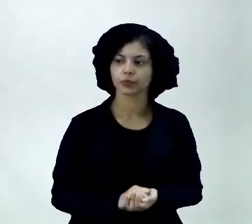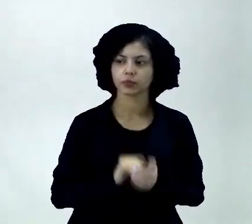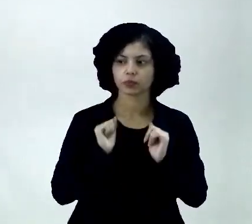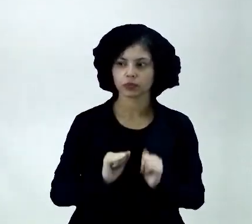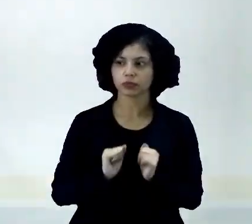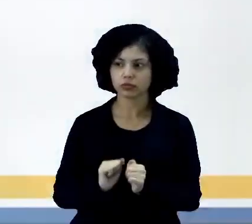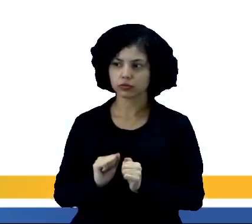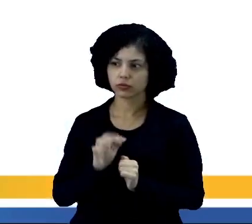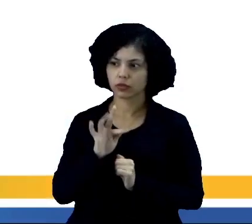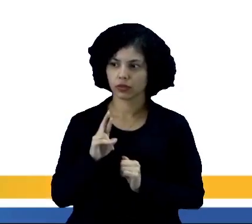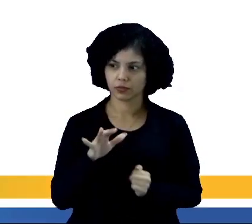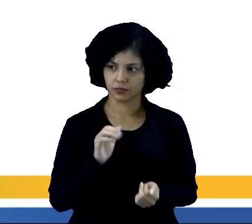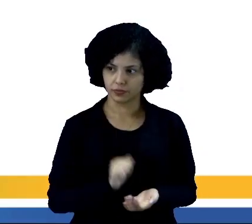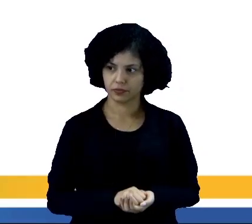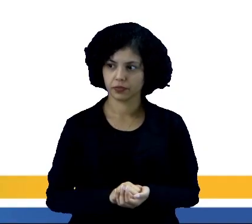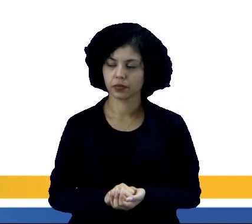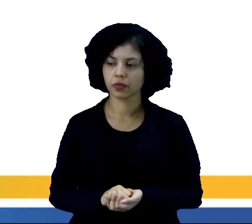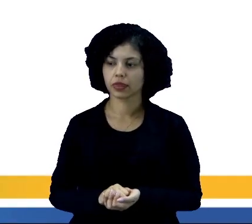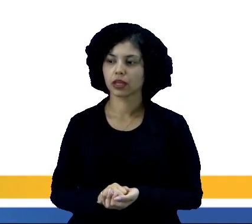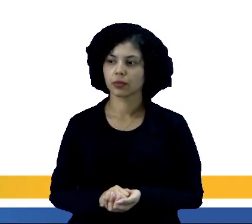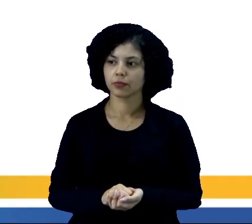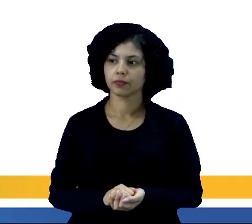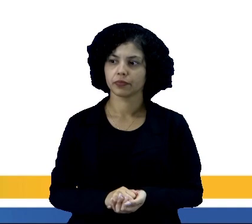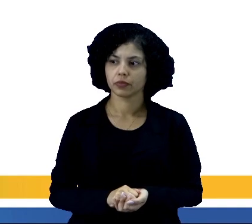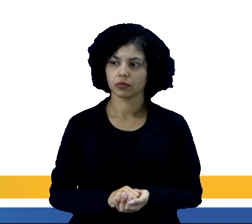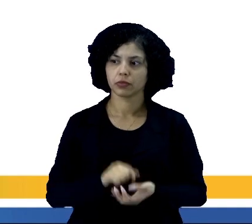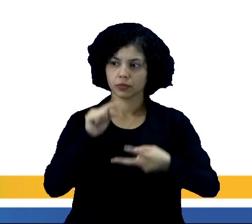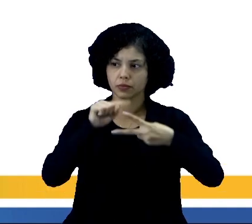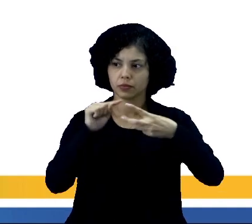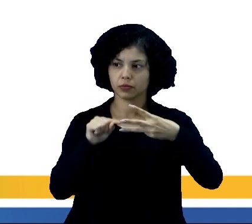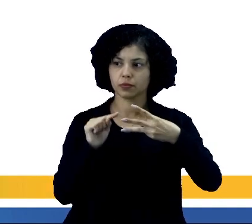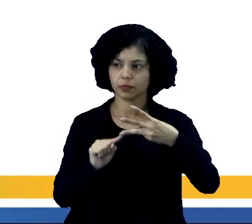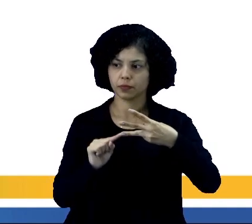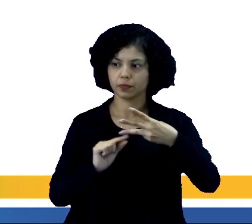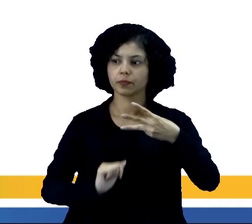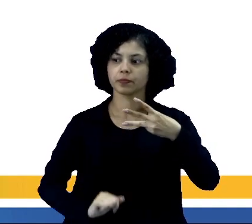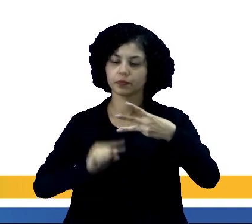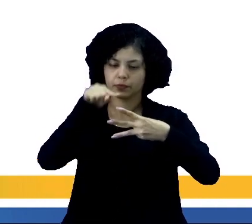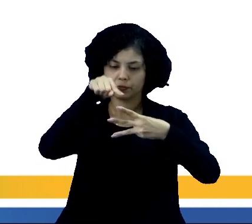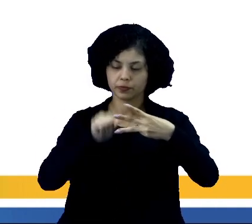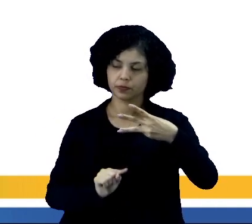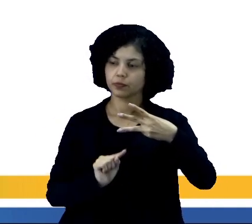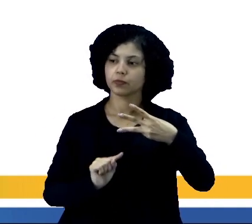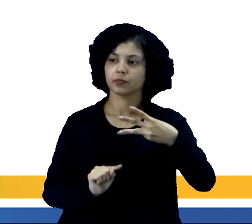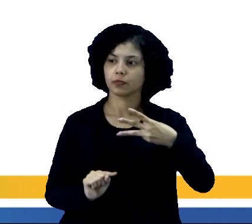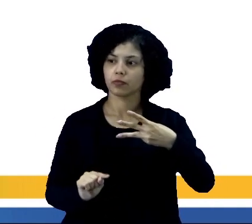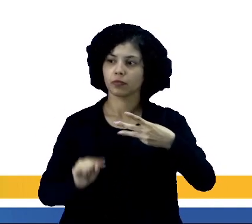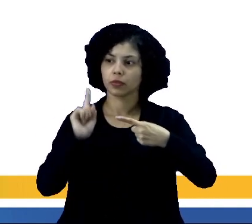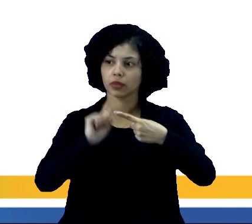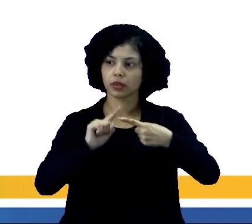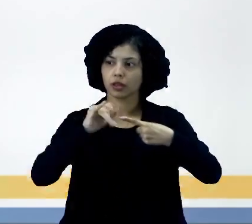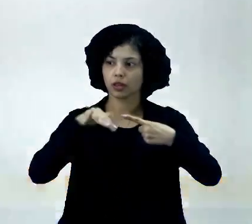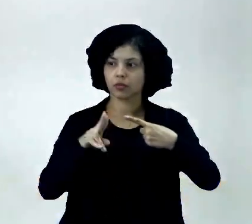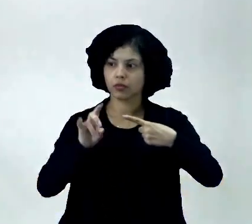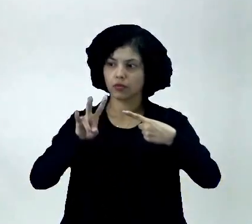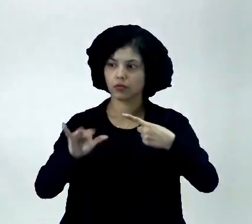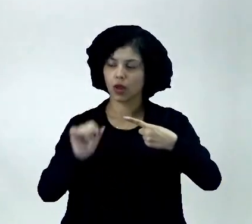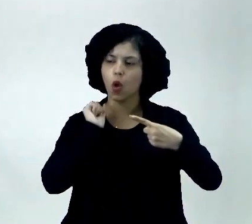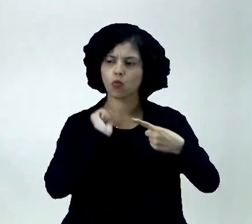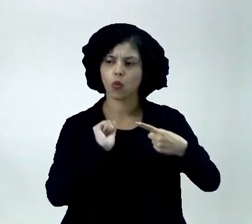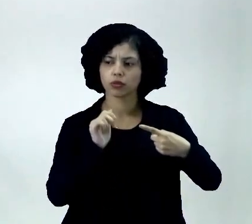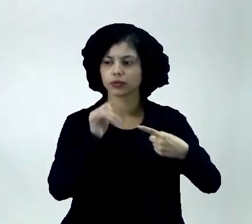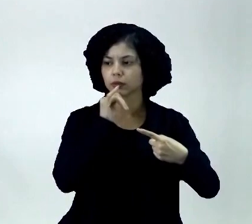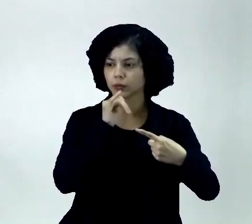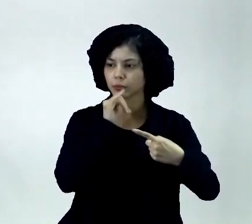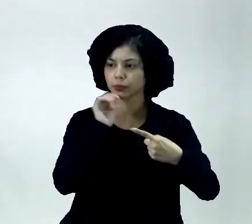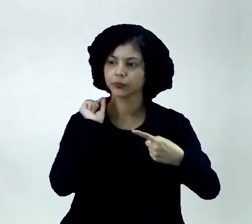ele pode ser fibroso, vamos lá, fibroso, cartilaginoso e sinovial. Fibroso são imóveis. O que eu poderia